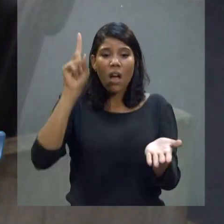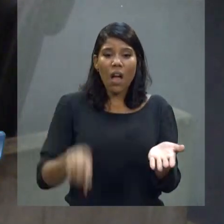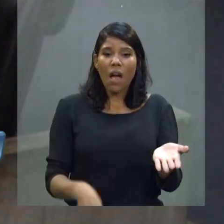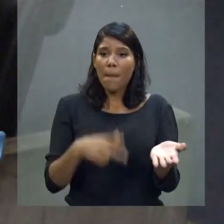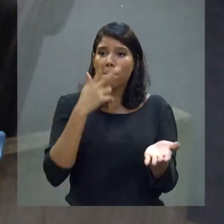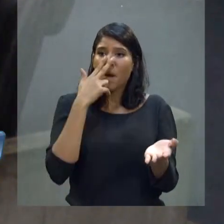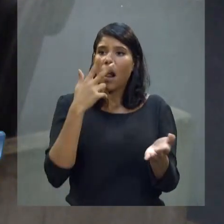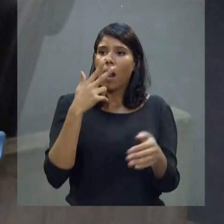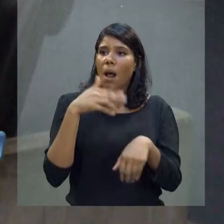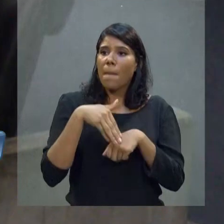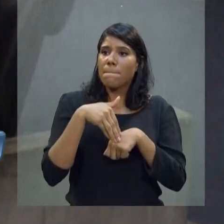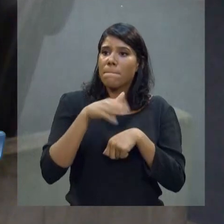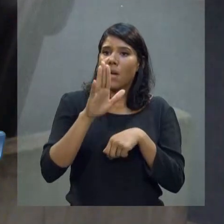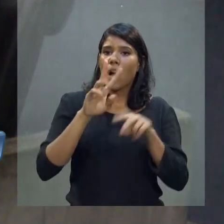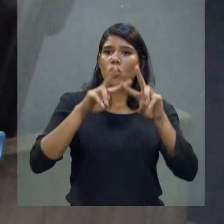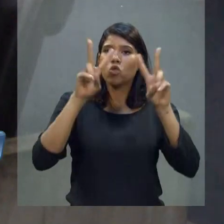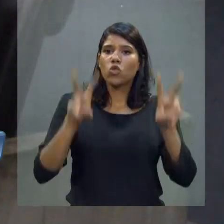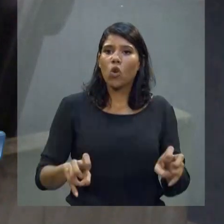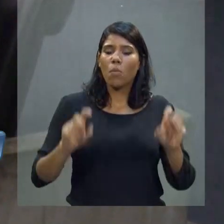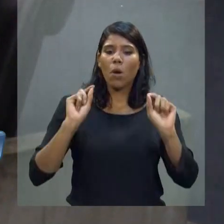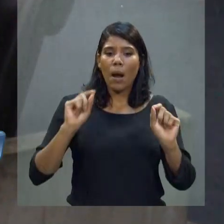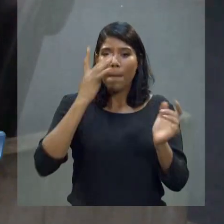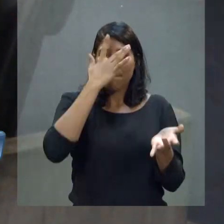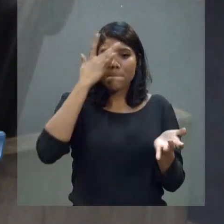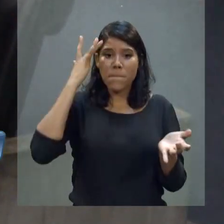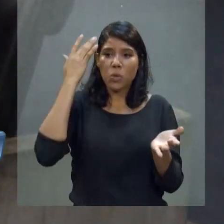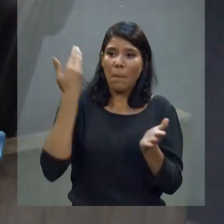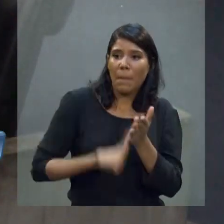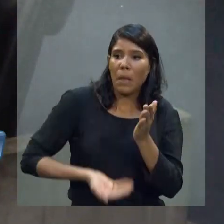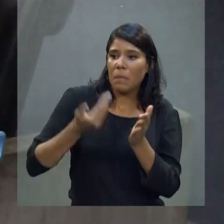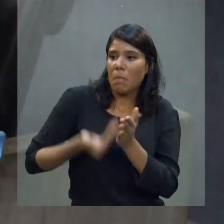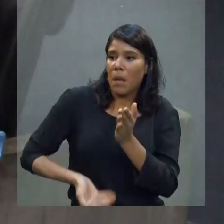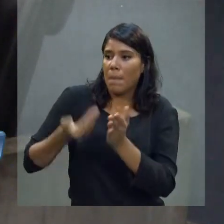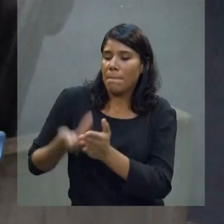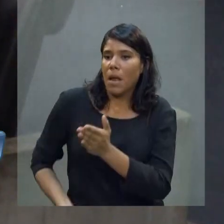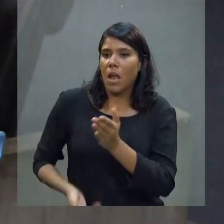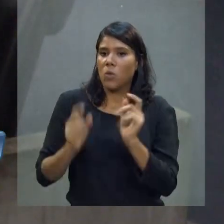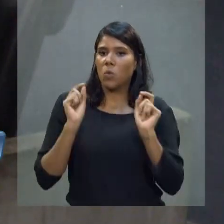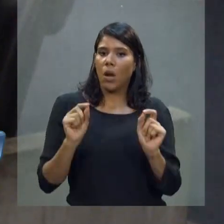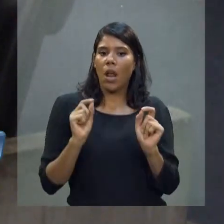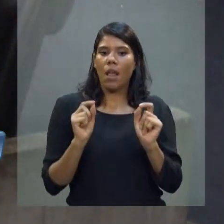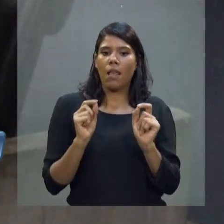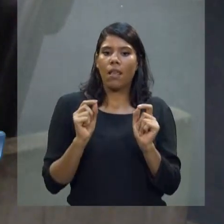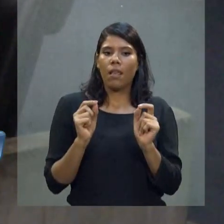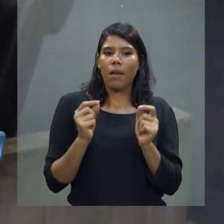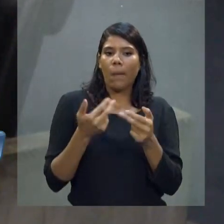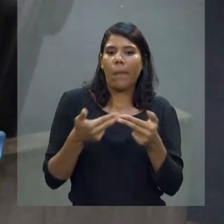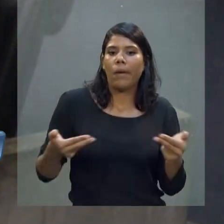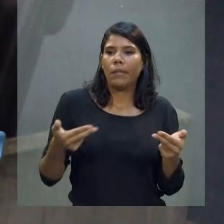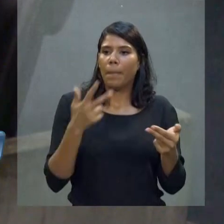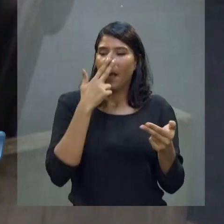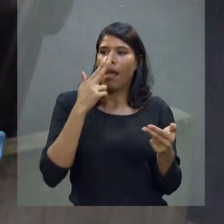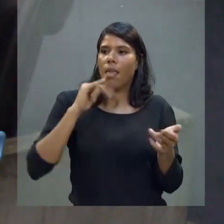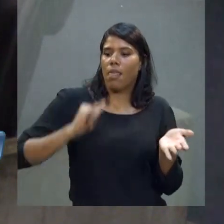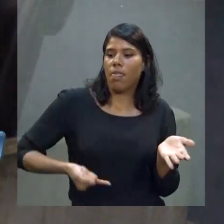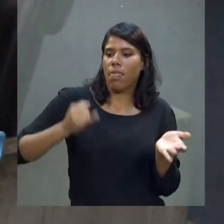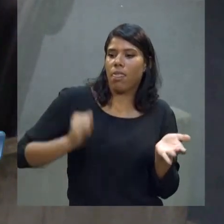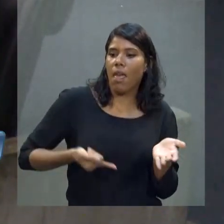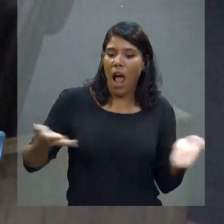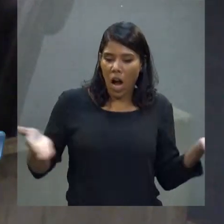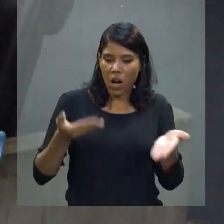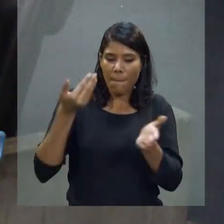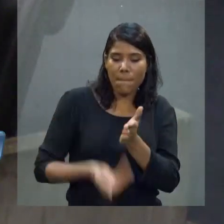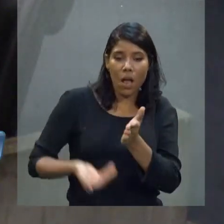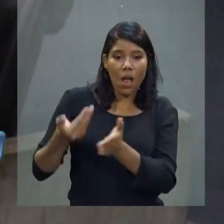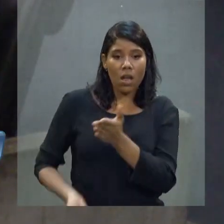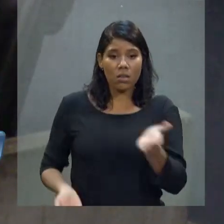muito mais em função de pessoas que estão perdendo seus privilégios, estão reclamando, é normal, natural. Não sou